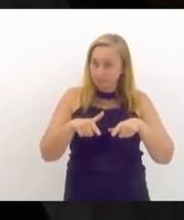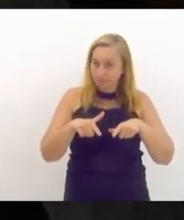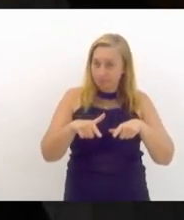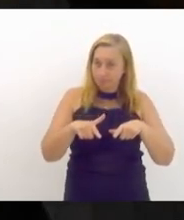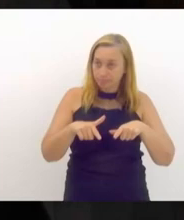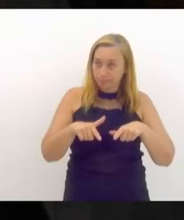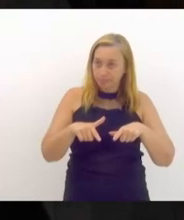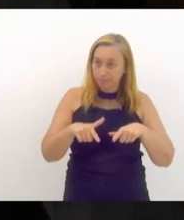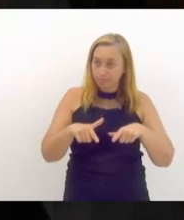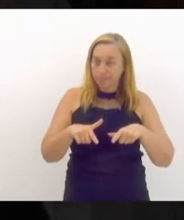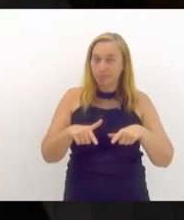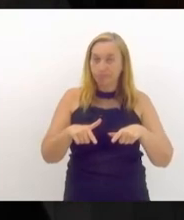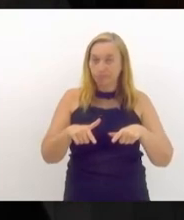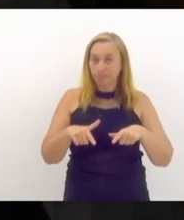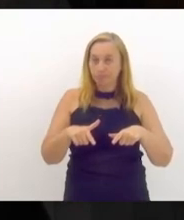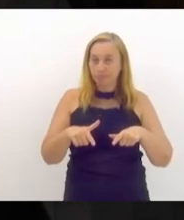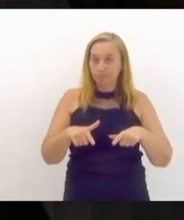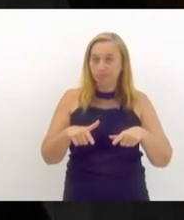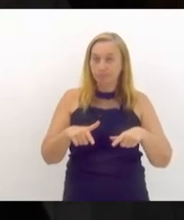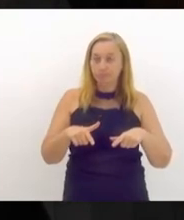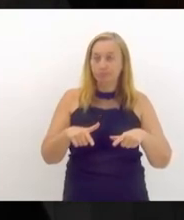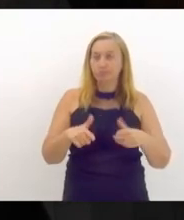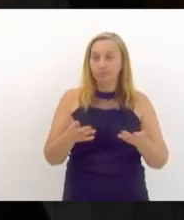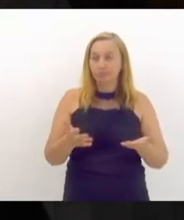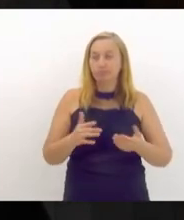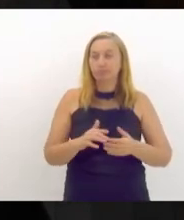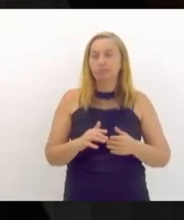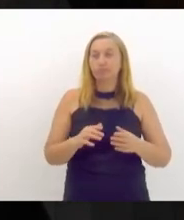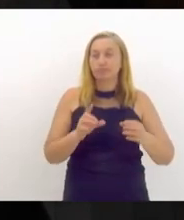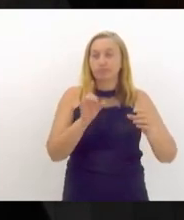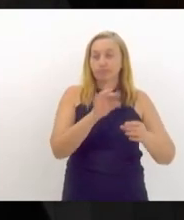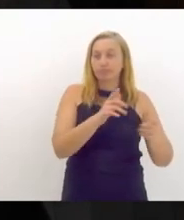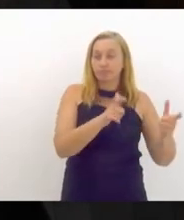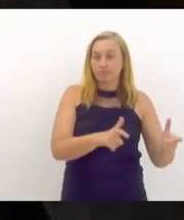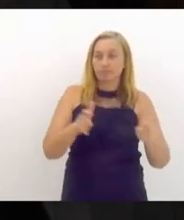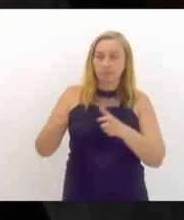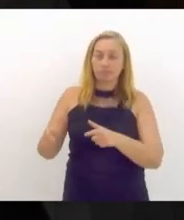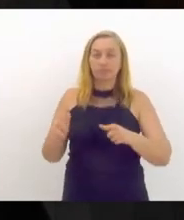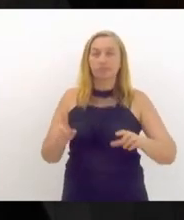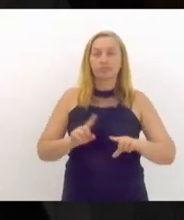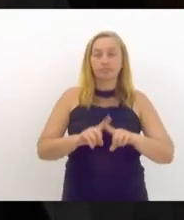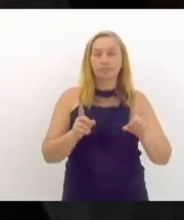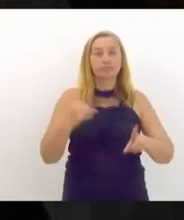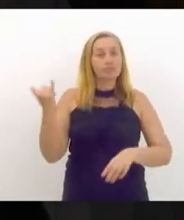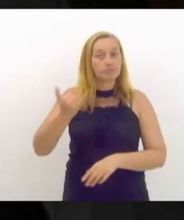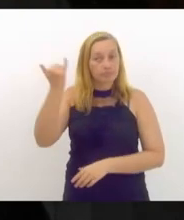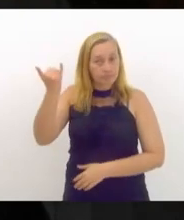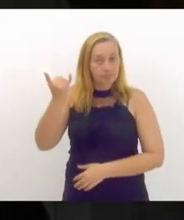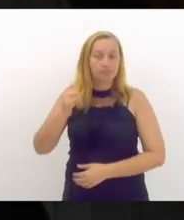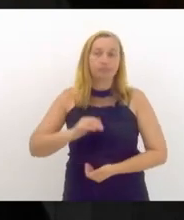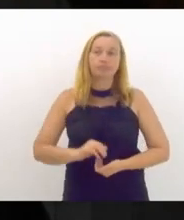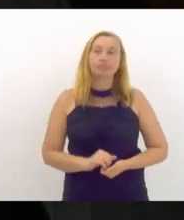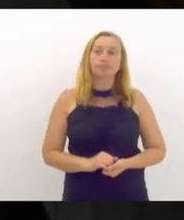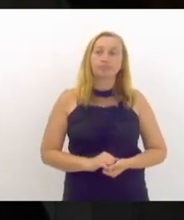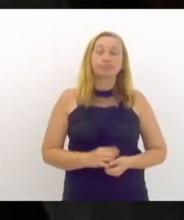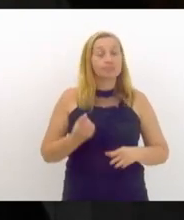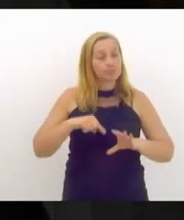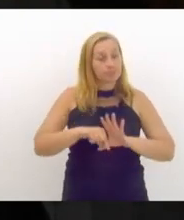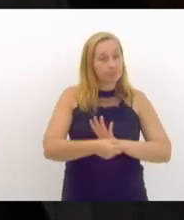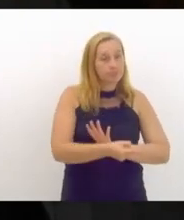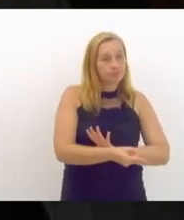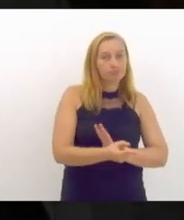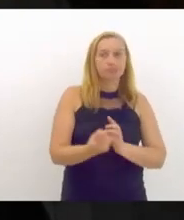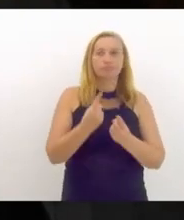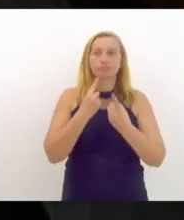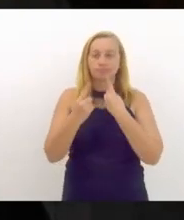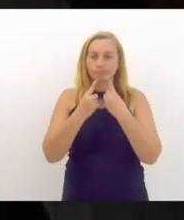mais dominante em cada um dos locais. Mas eu acho importante esse aprofundamento dessa